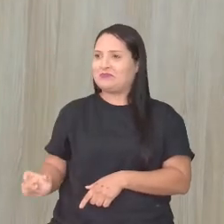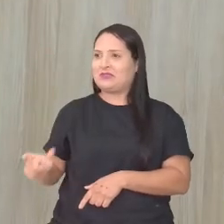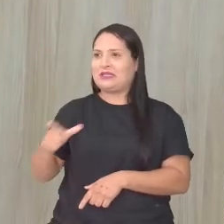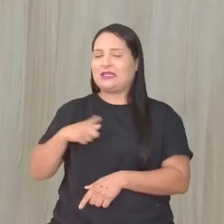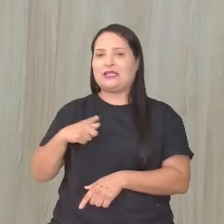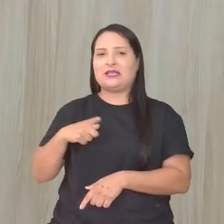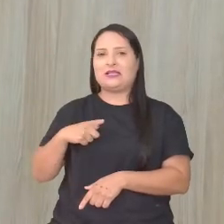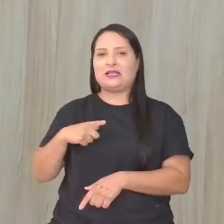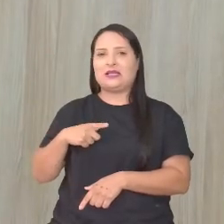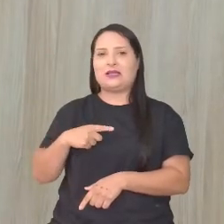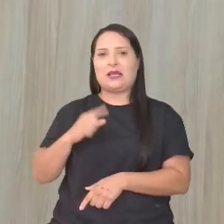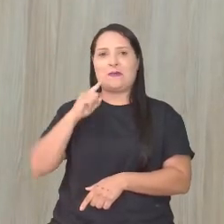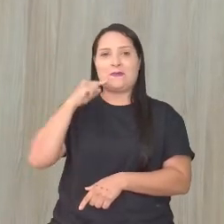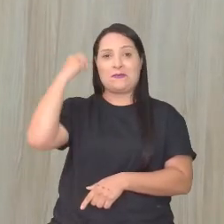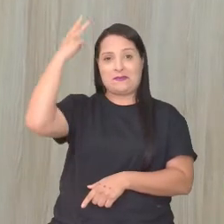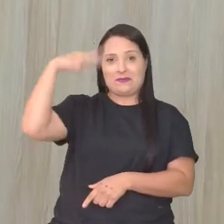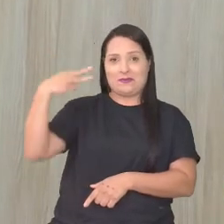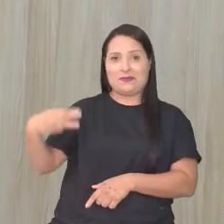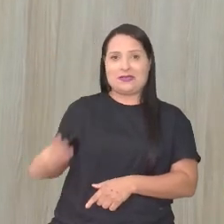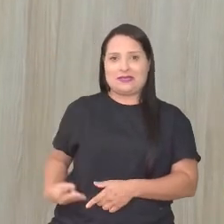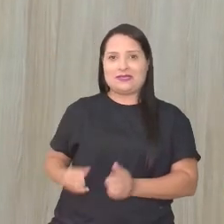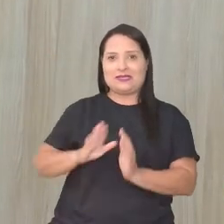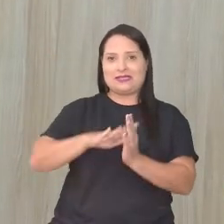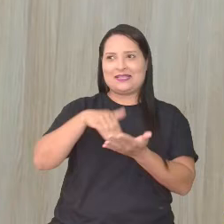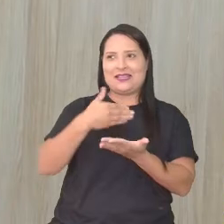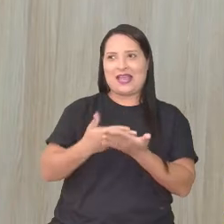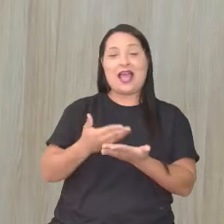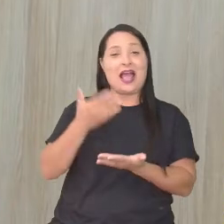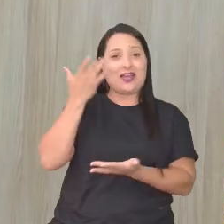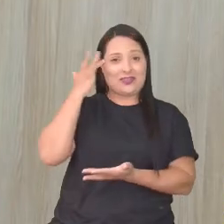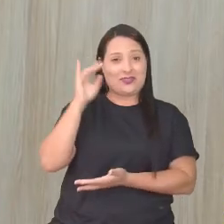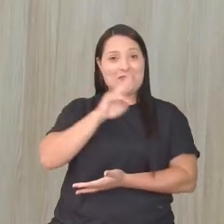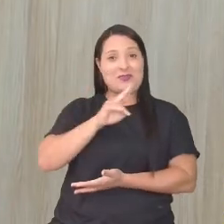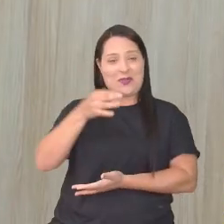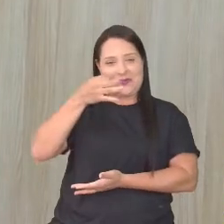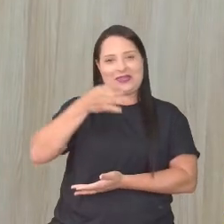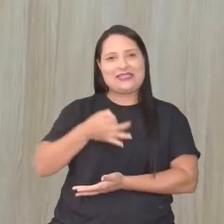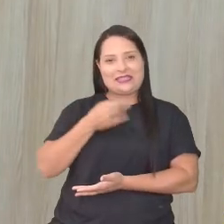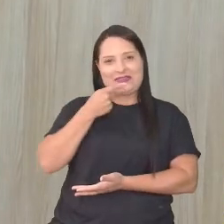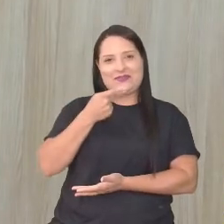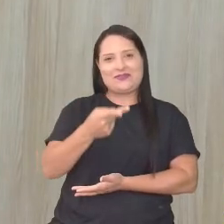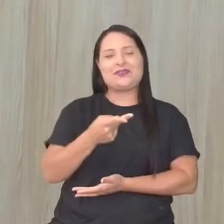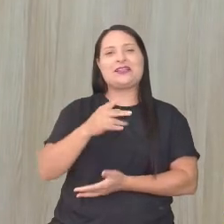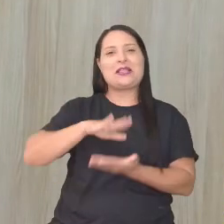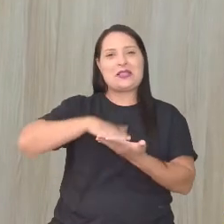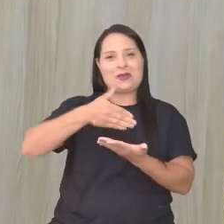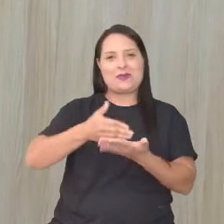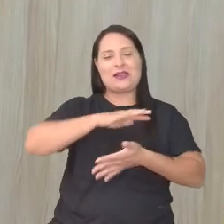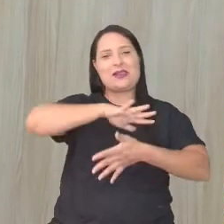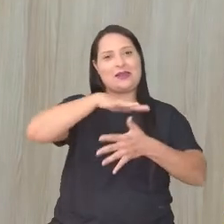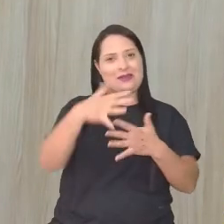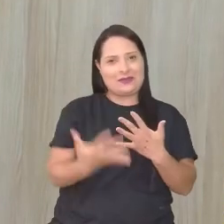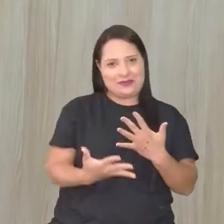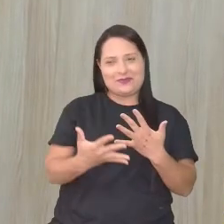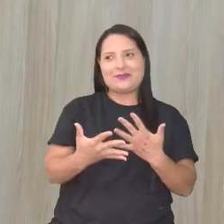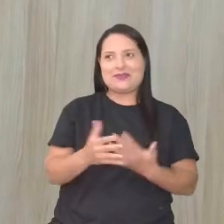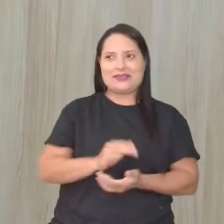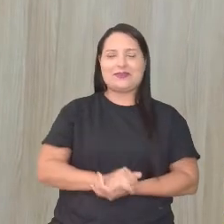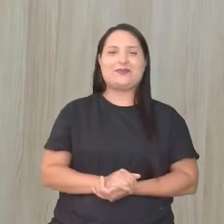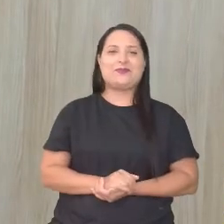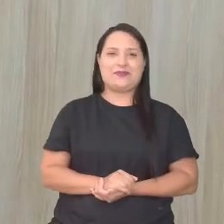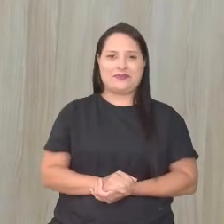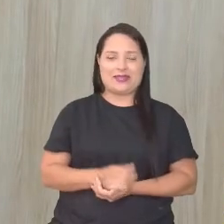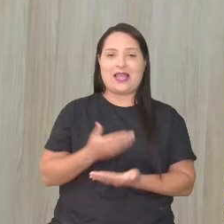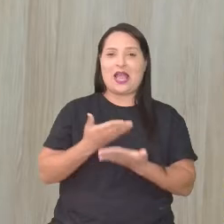com a presença de Melise. Eu acredito que eu acertei o nome dela, fazendo a interpretação de Libras, deixando essa